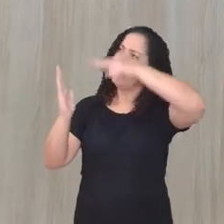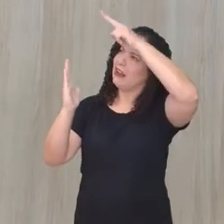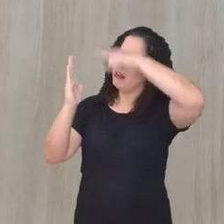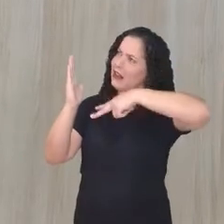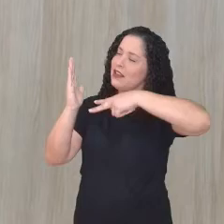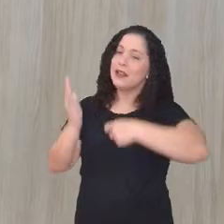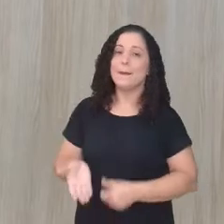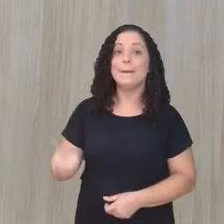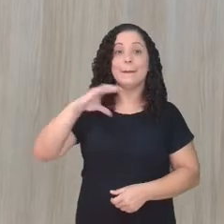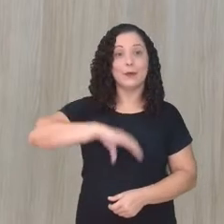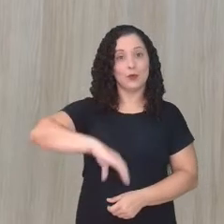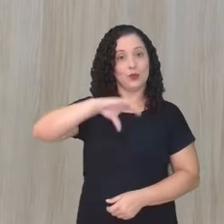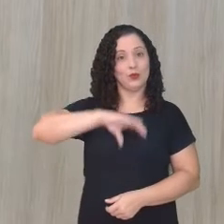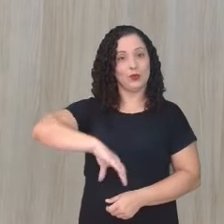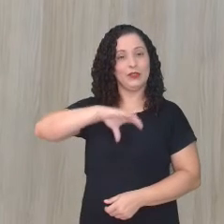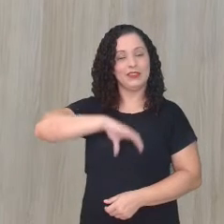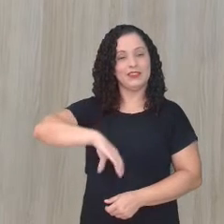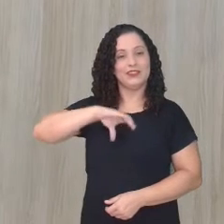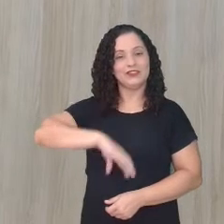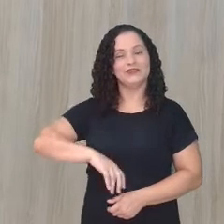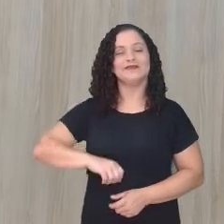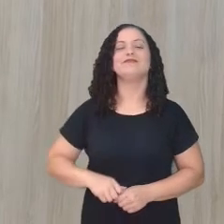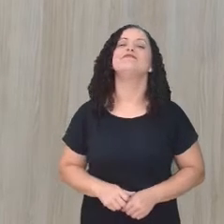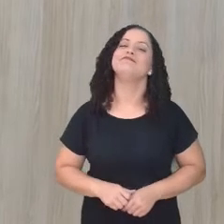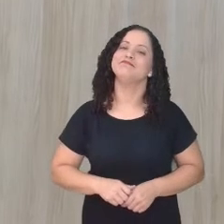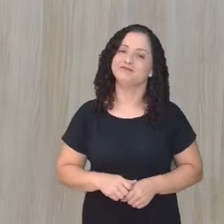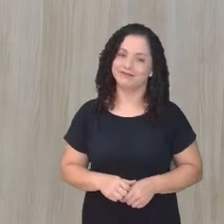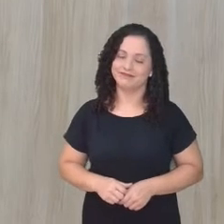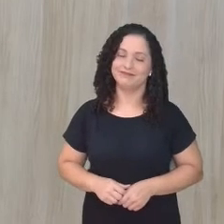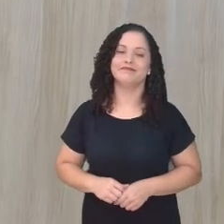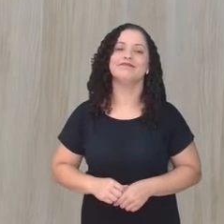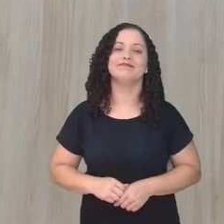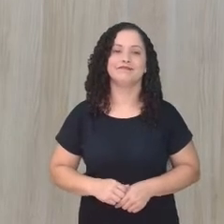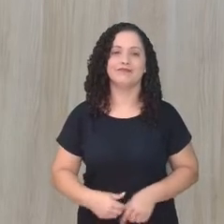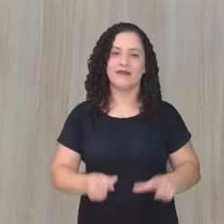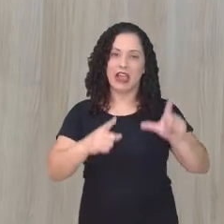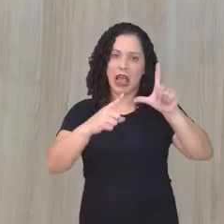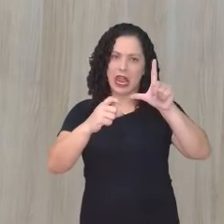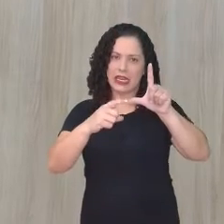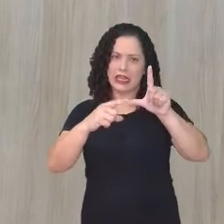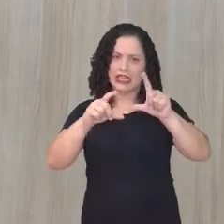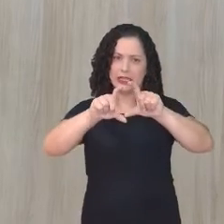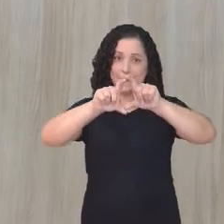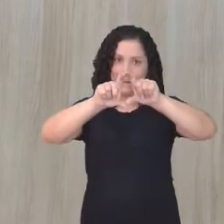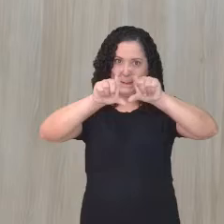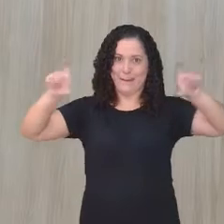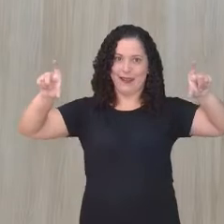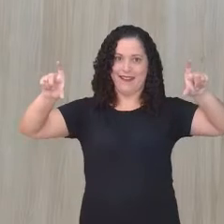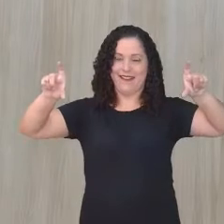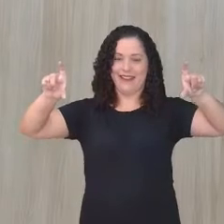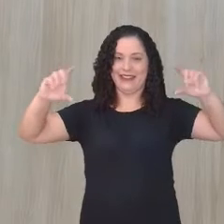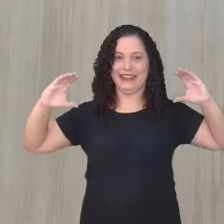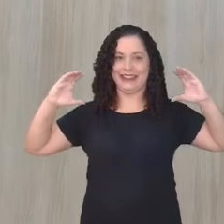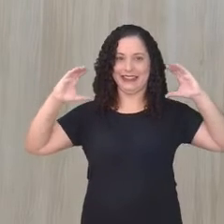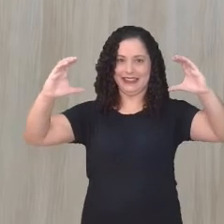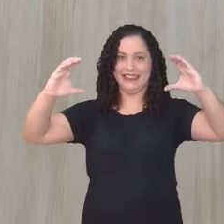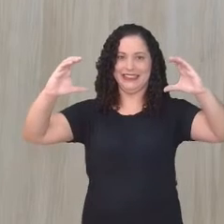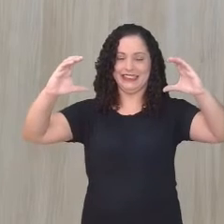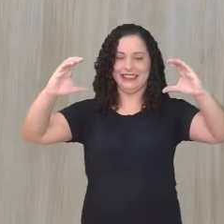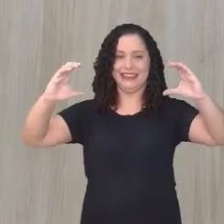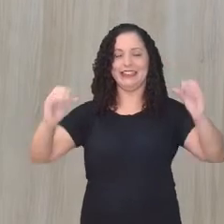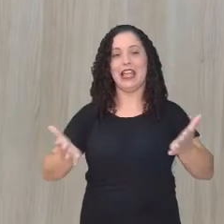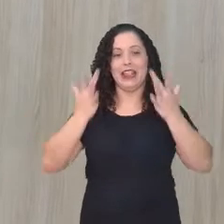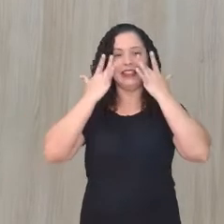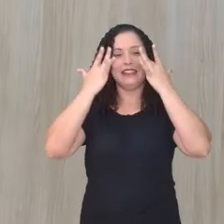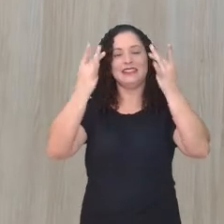língua portuguesa, não é? Lá a letra até maior, não é? Sobressaindo, dando ênfase, chamando